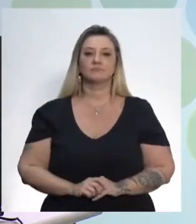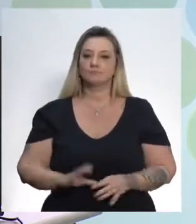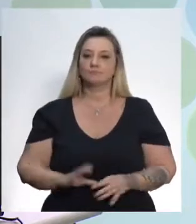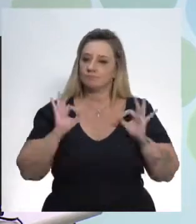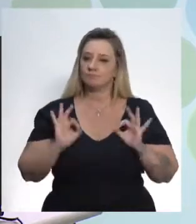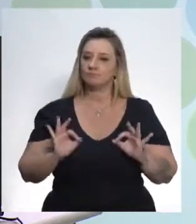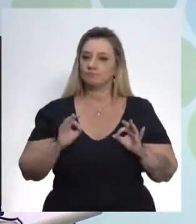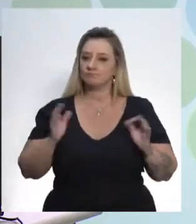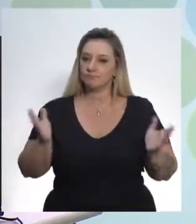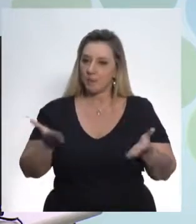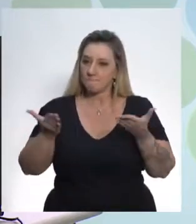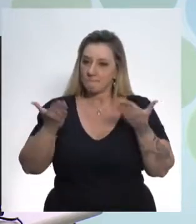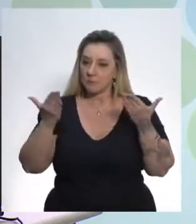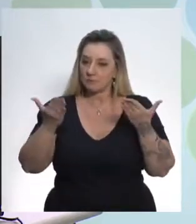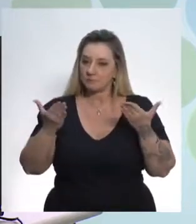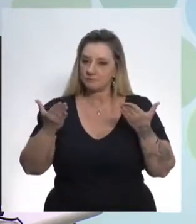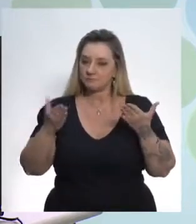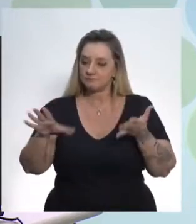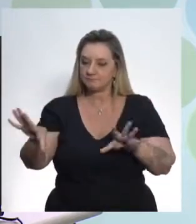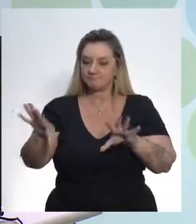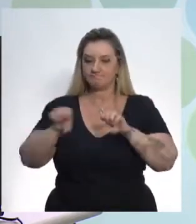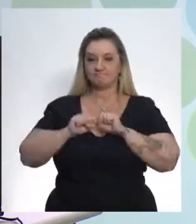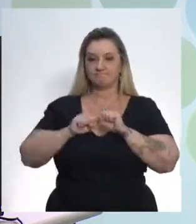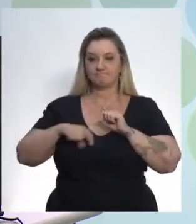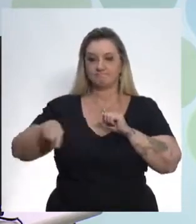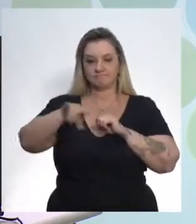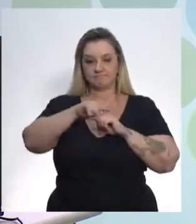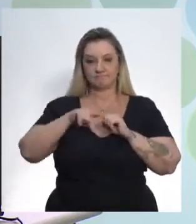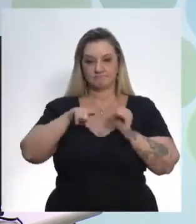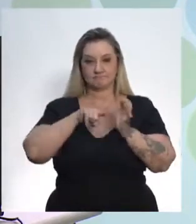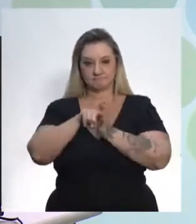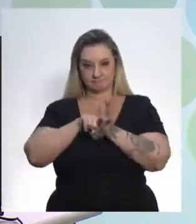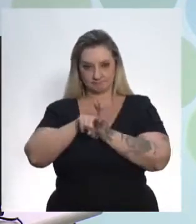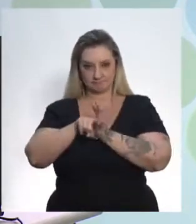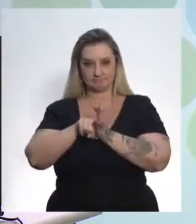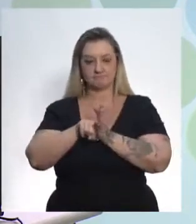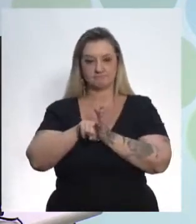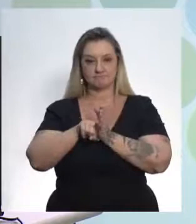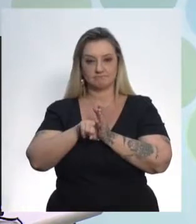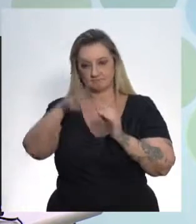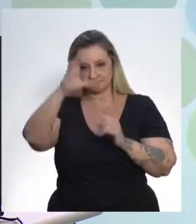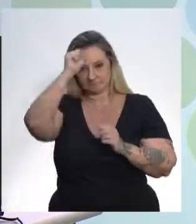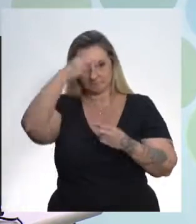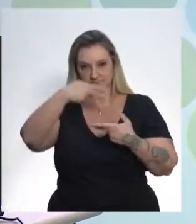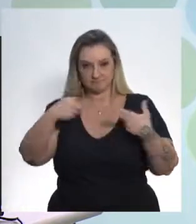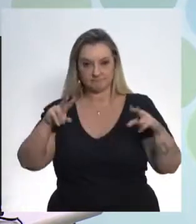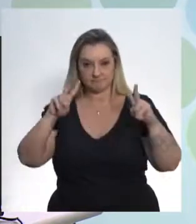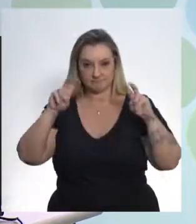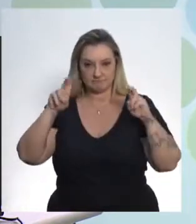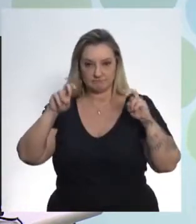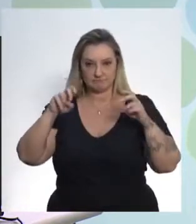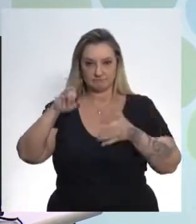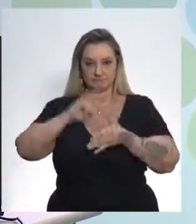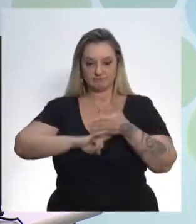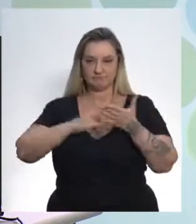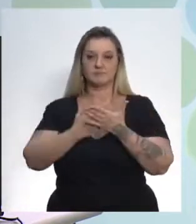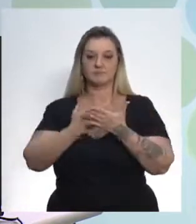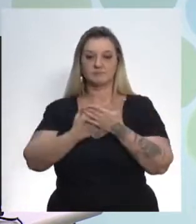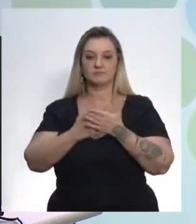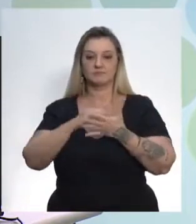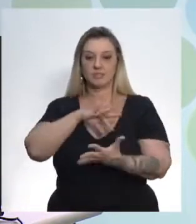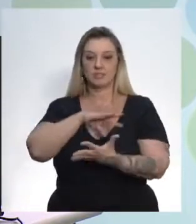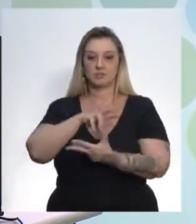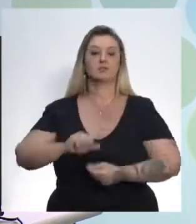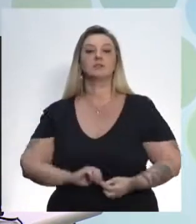realmente motivam e inspiram todos vocês a pesquisarem, a aprenderem mais sobre os temas das aulas de